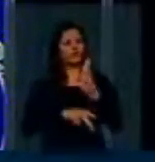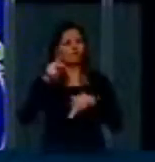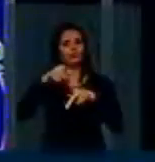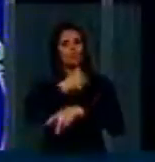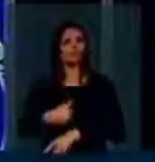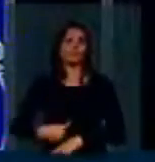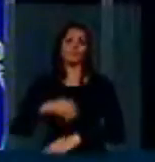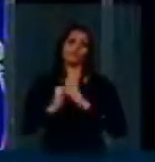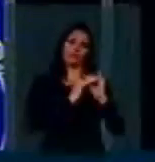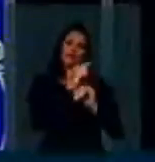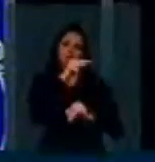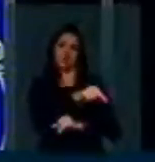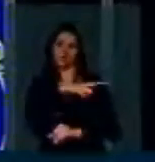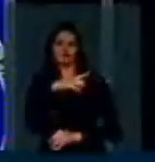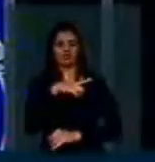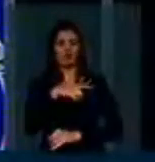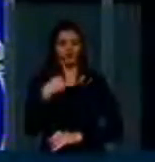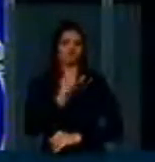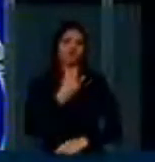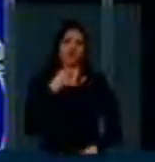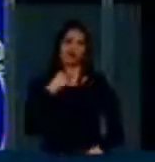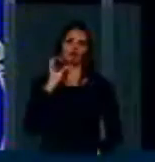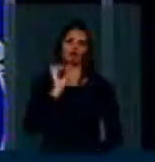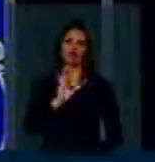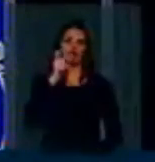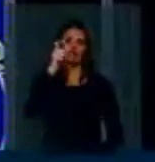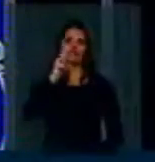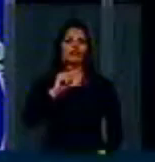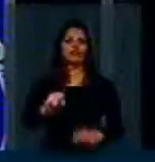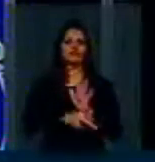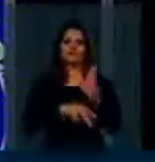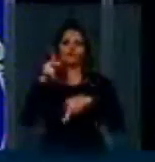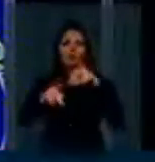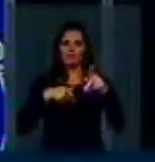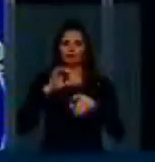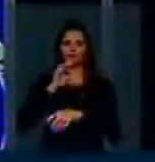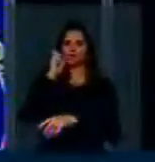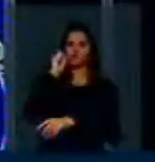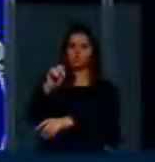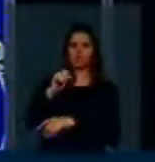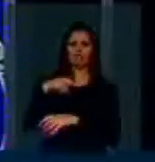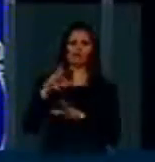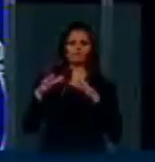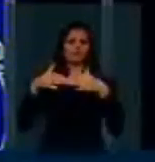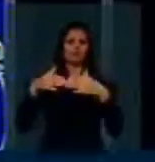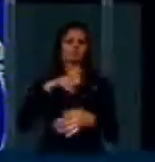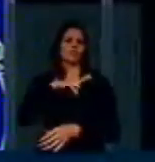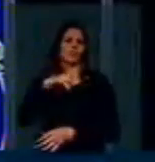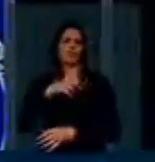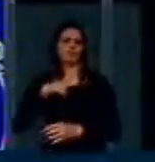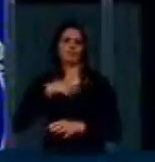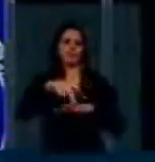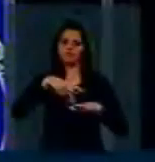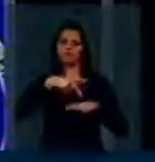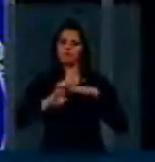internet. A gente não pode submeter os interesses públicos a interesses de corporações privadas, multinacionais,